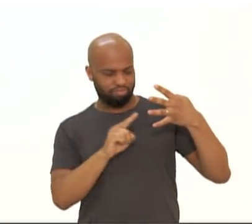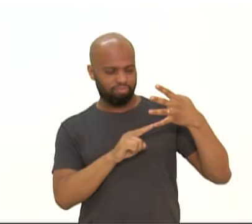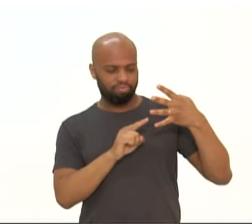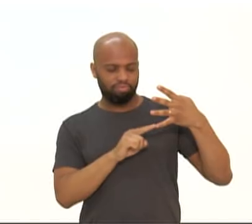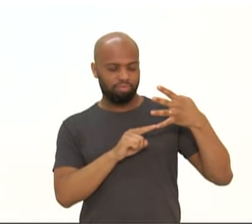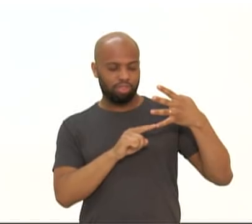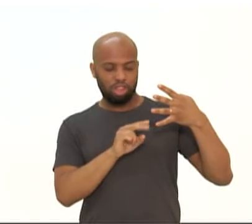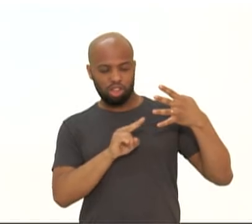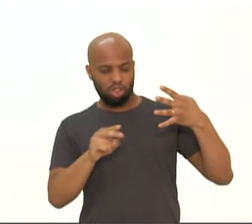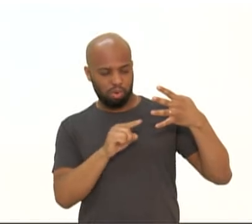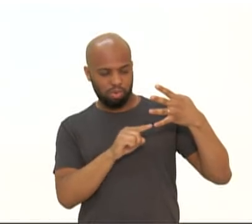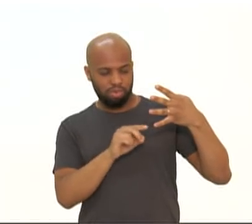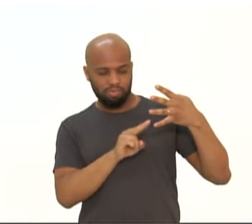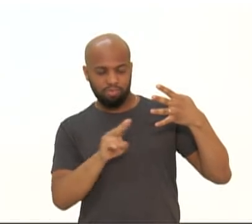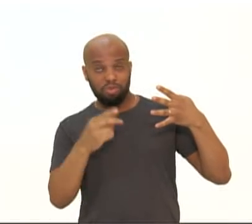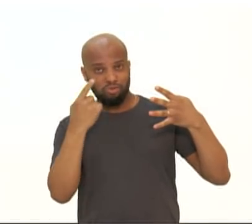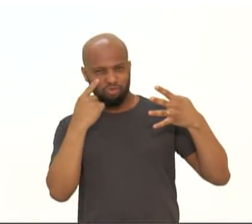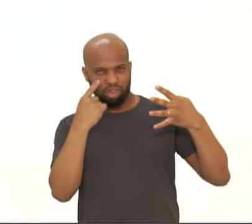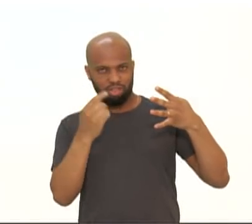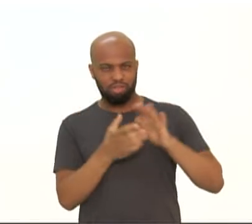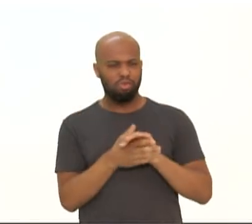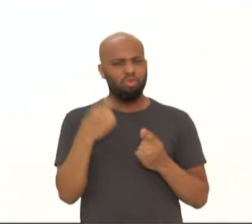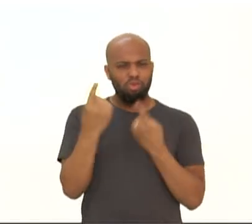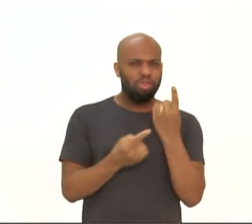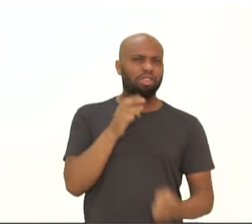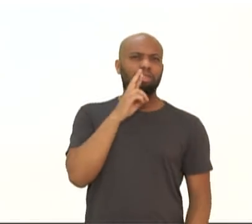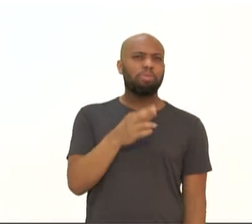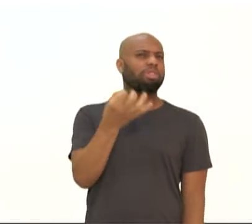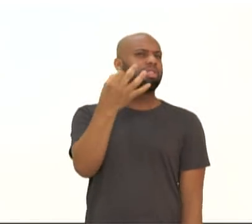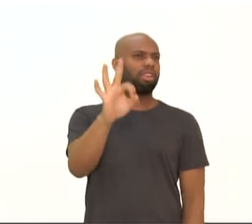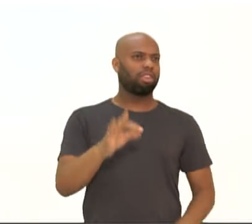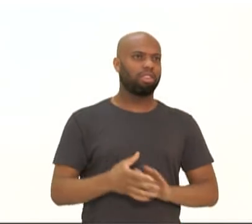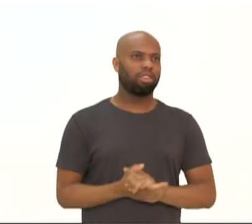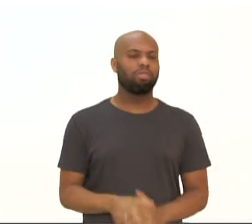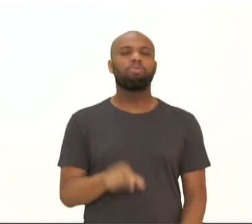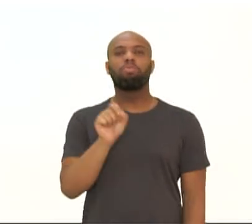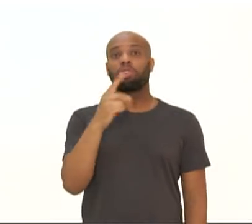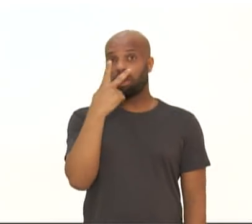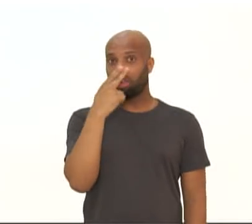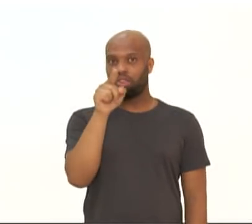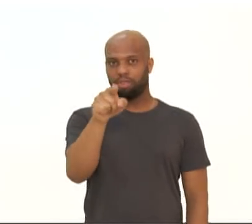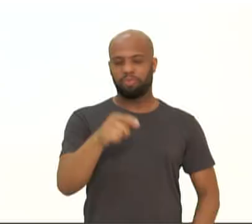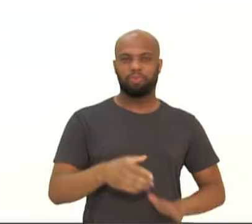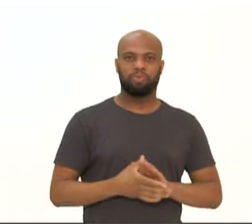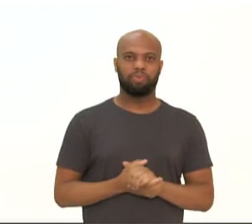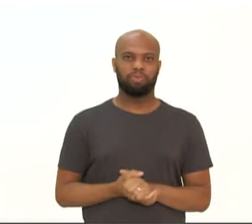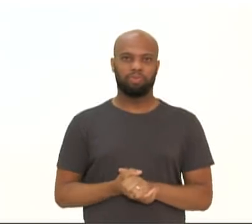cachumba. Ou a alternativa D, a dengue. E aí, o que você acha?